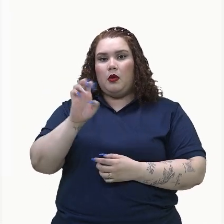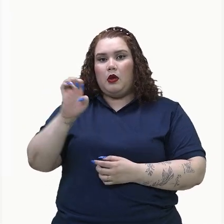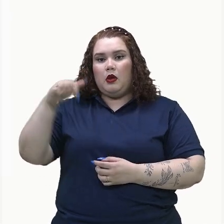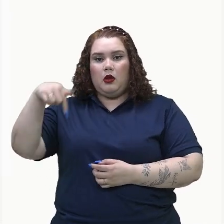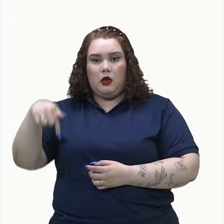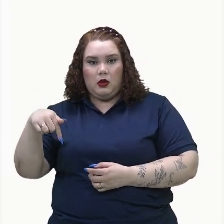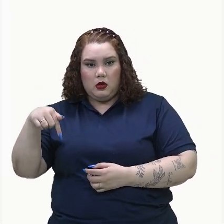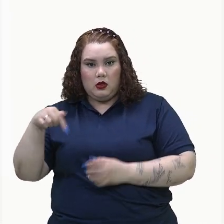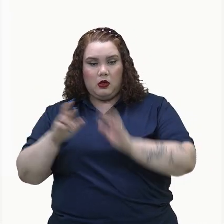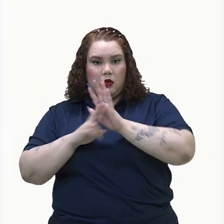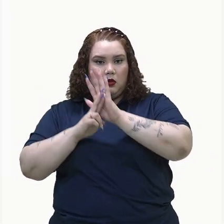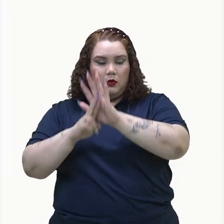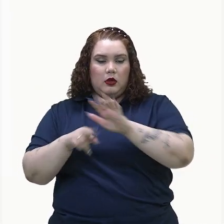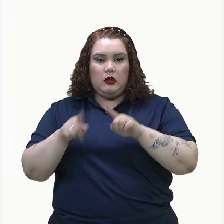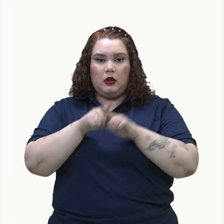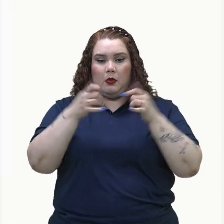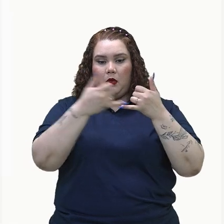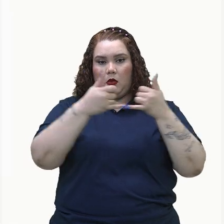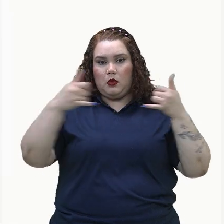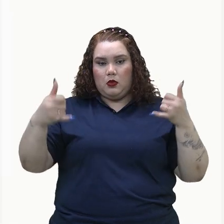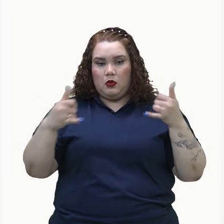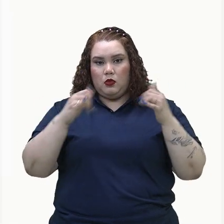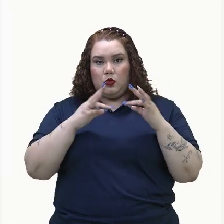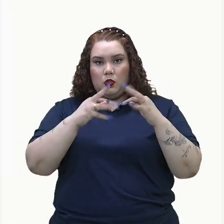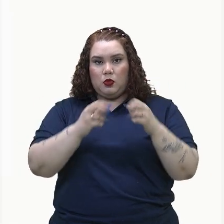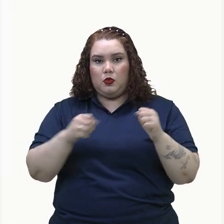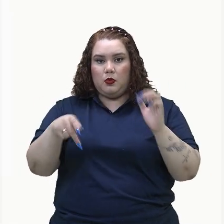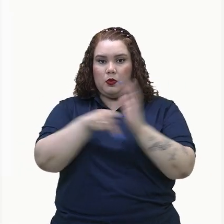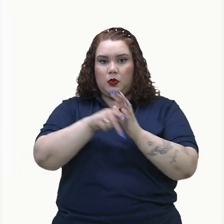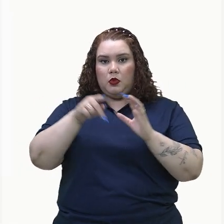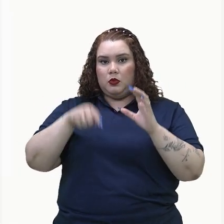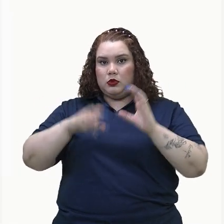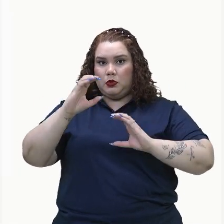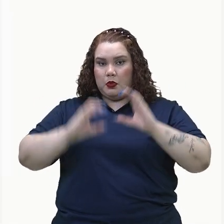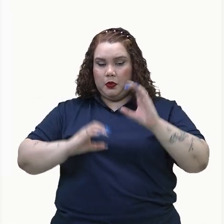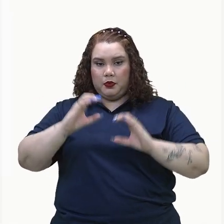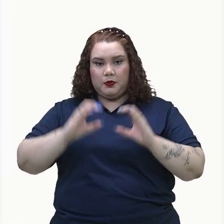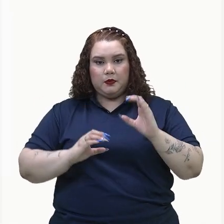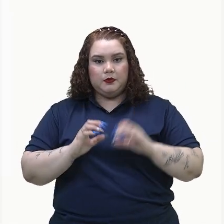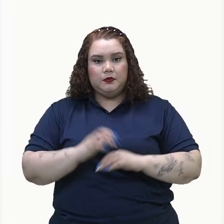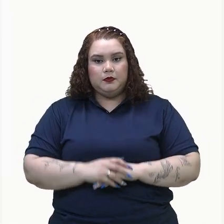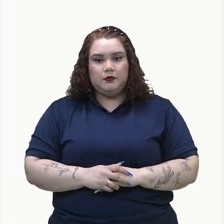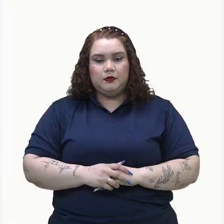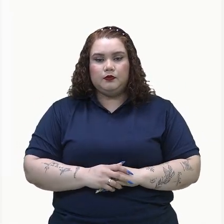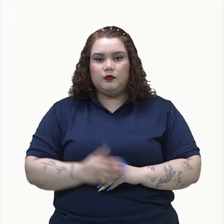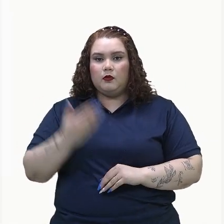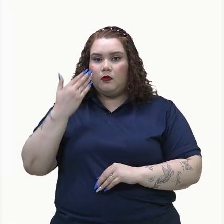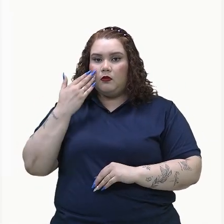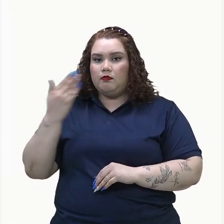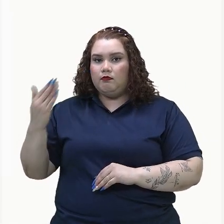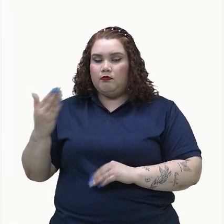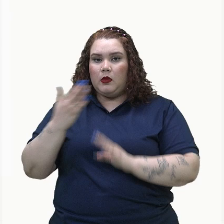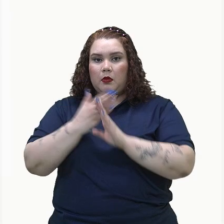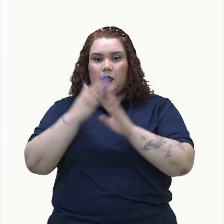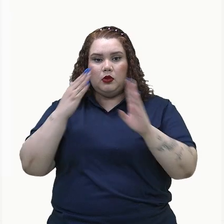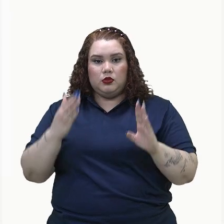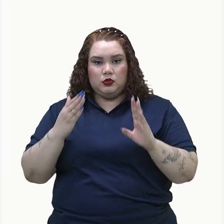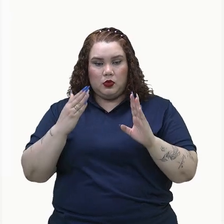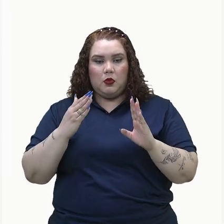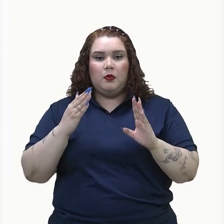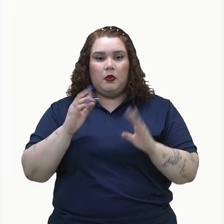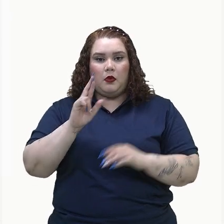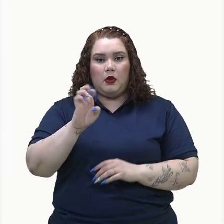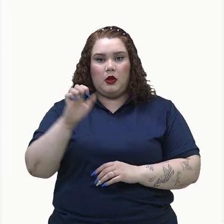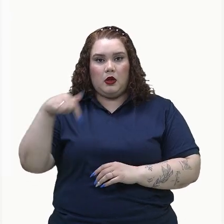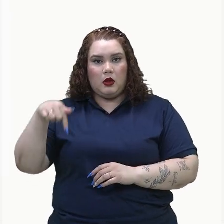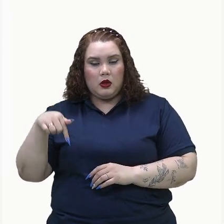equivalente e a corrente elétrica total do circuito. Veja que, para encontrar a resistência equivalente,